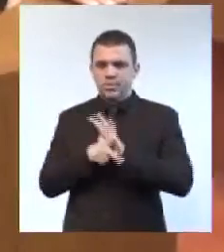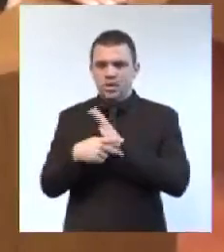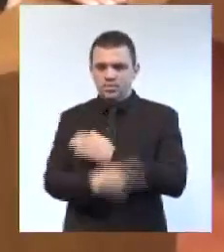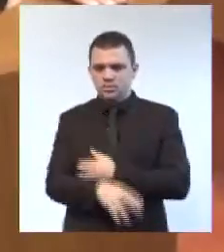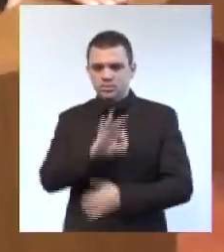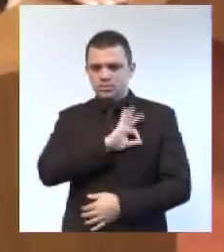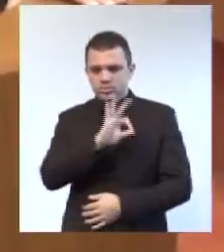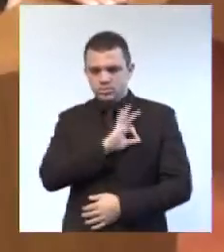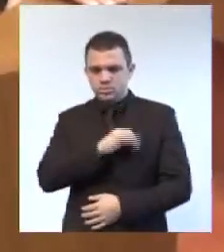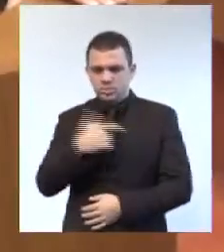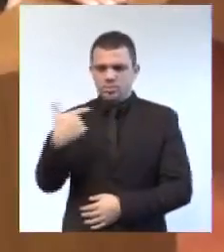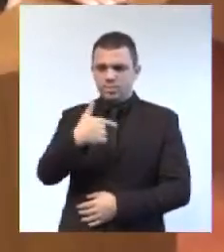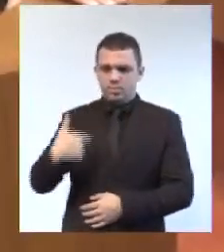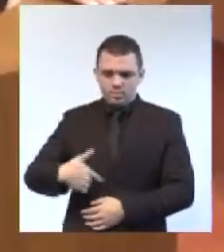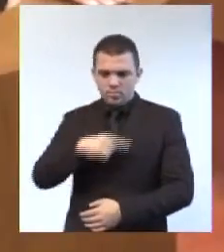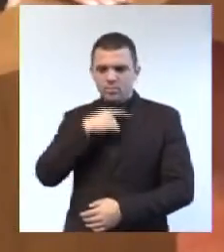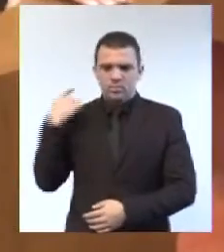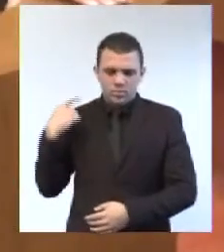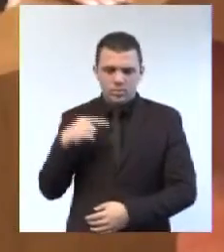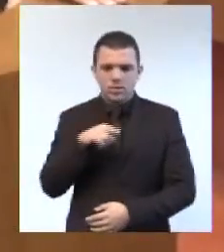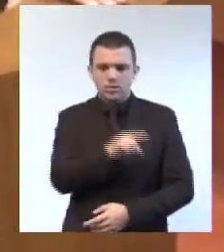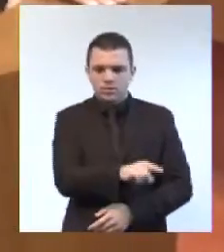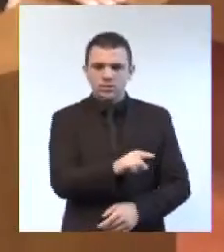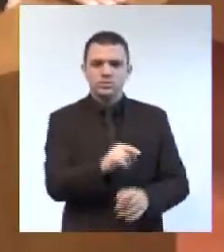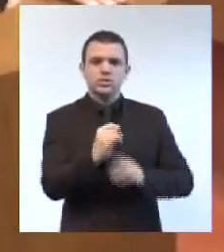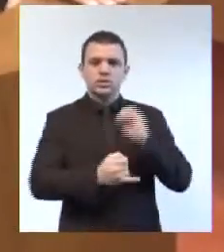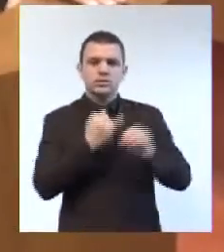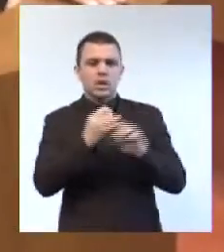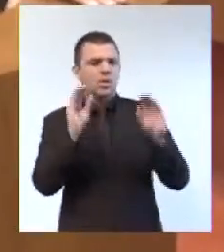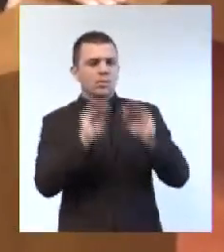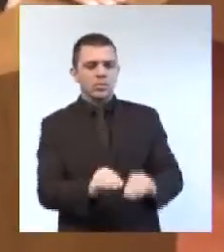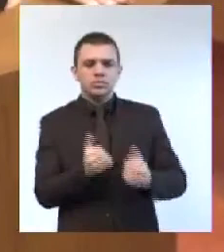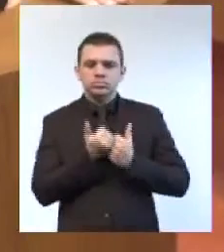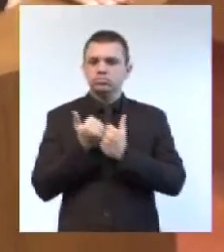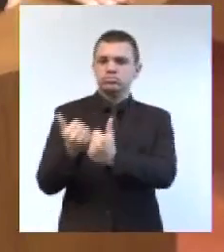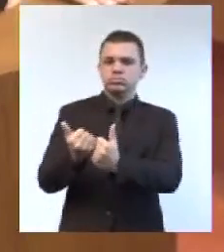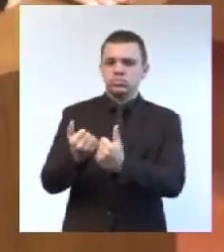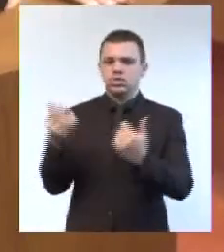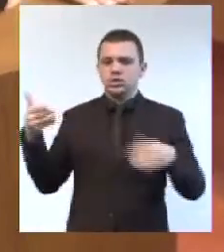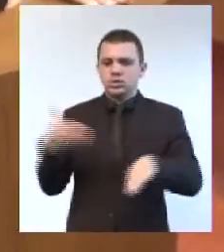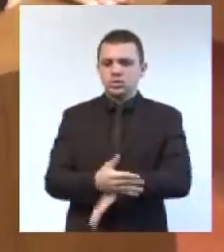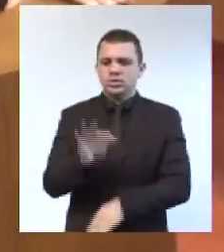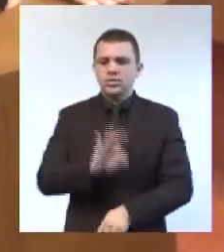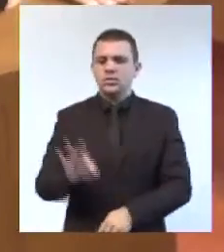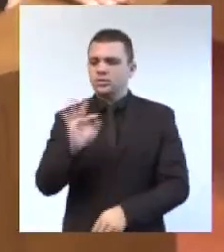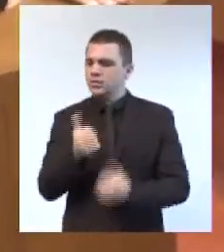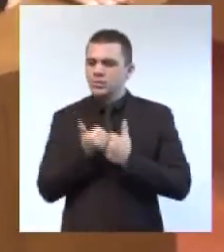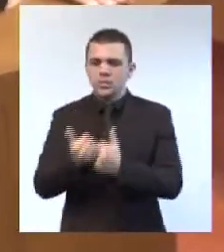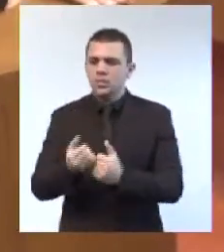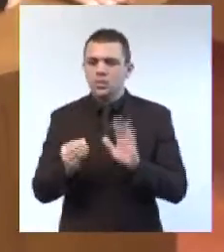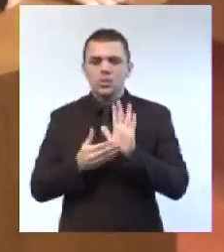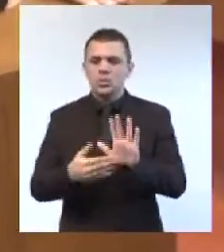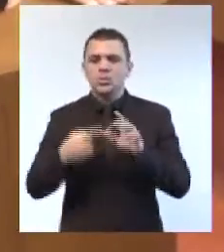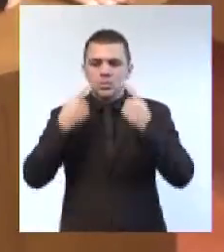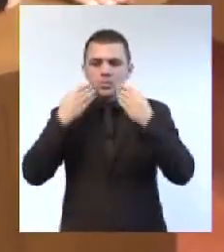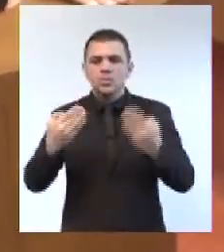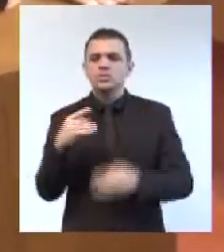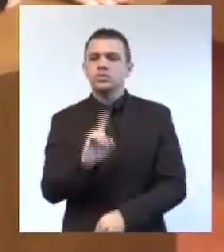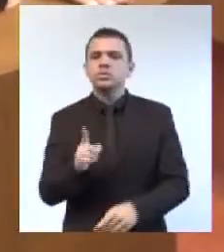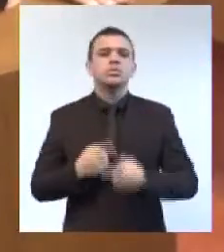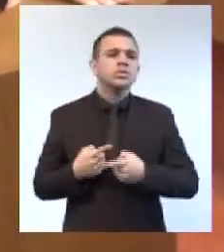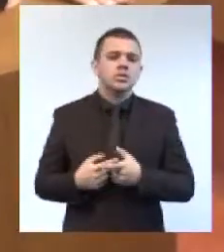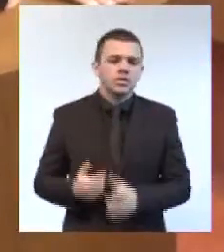sobre política, por que Vossa Excelência não demonstrou apoio quando houve a morte do policial militar naquela época? Deputado Adriano, eu nunca fui